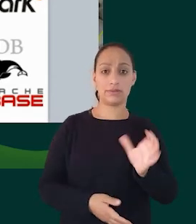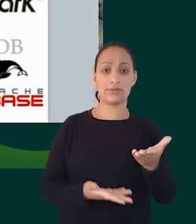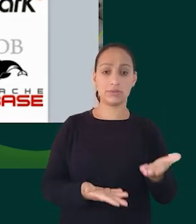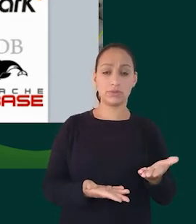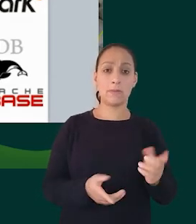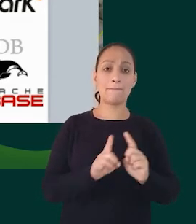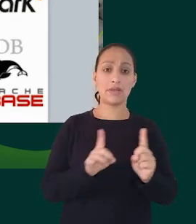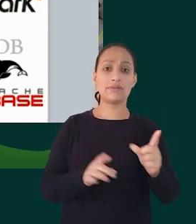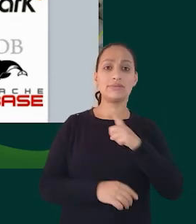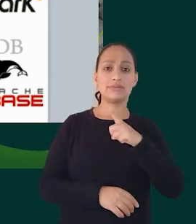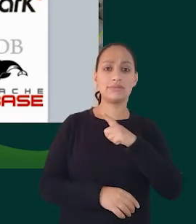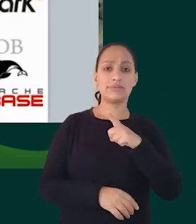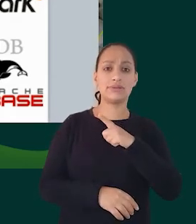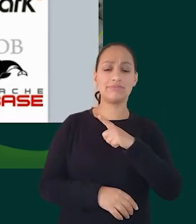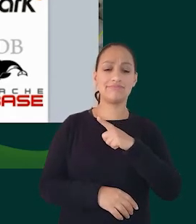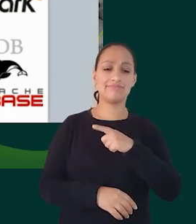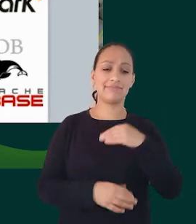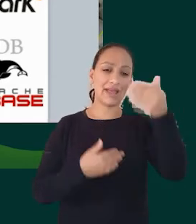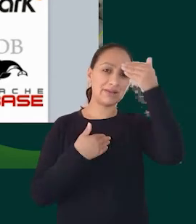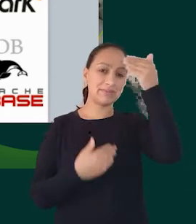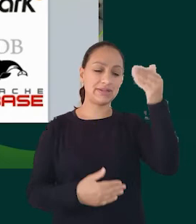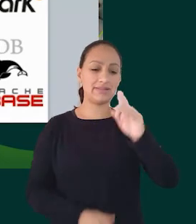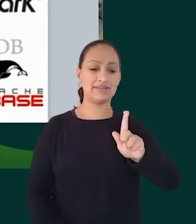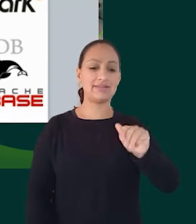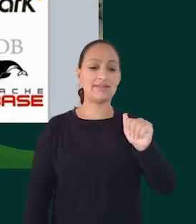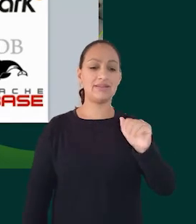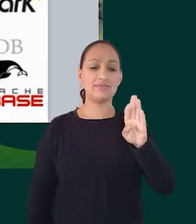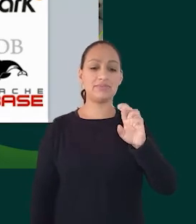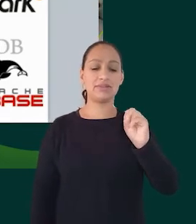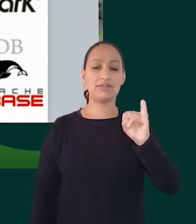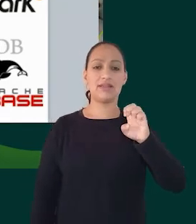que tem. Obrigado, Gabriel, sem dúvida.